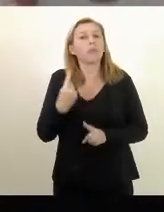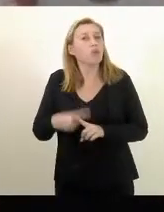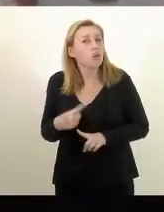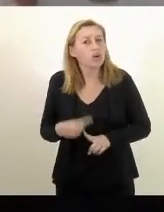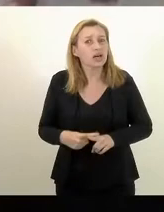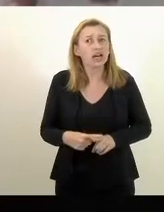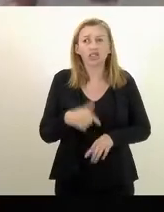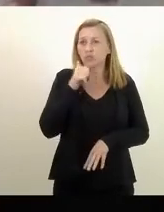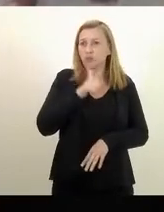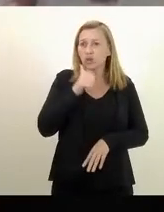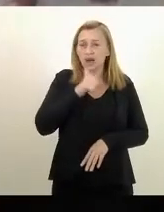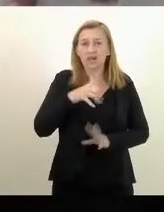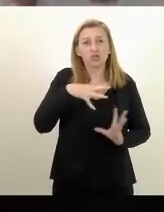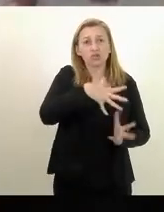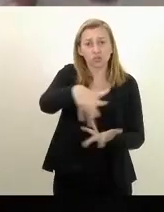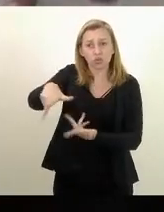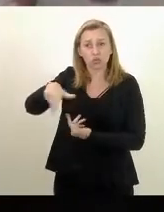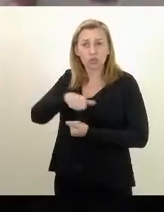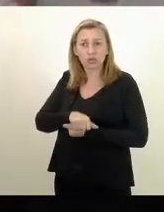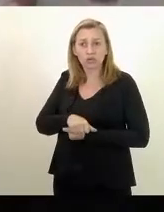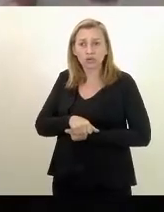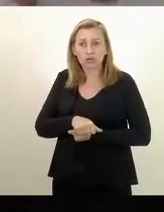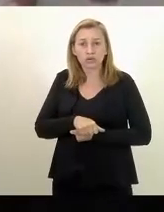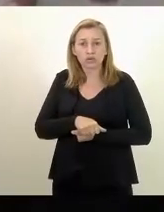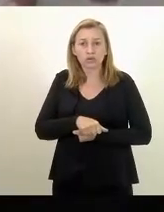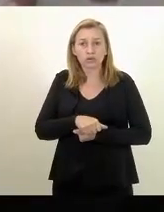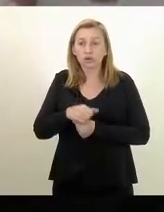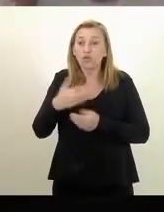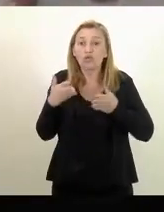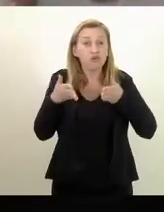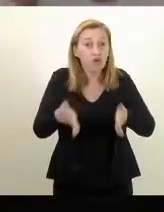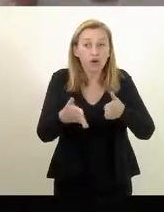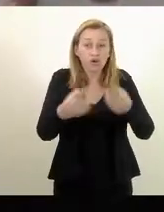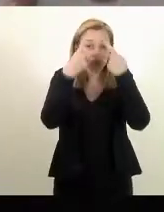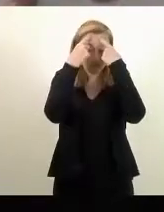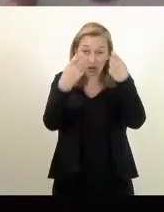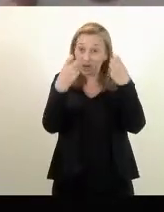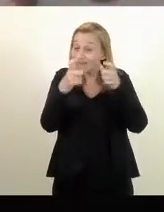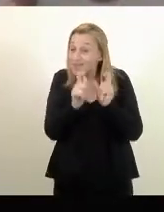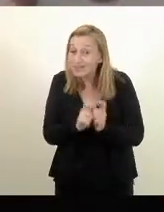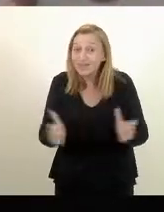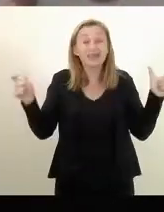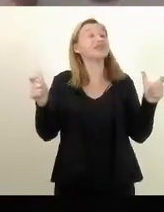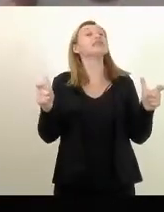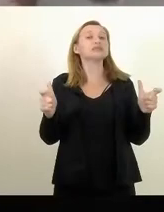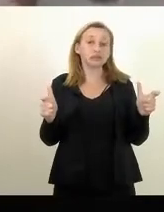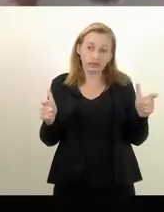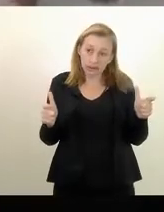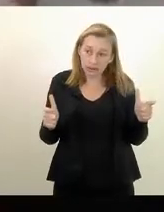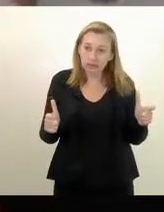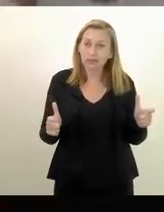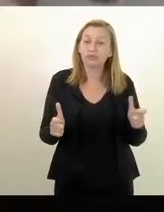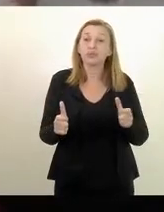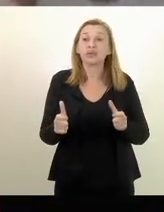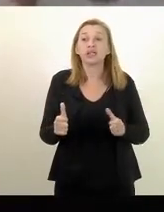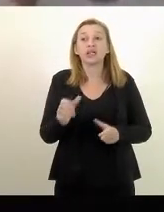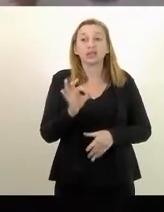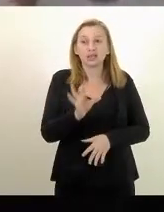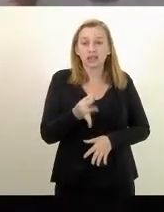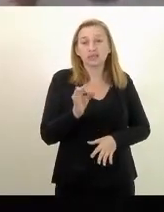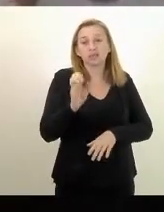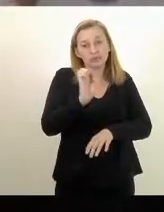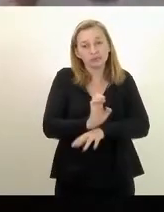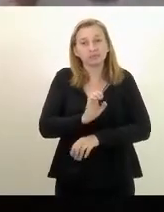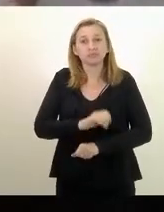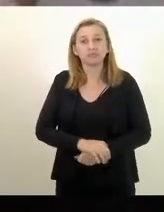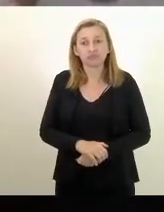as mulheres no mundo são alvo de violências extremas perpetradas inclusive pelo Estado